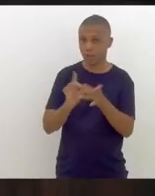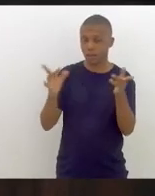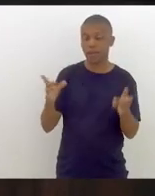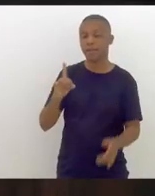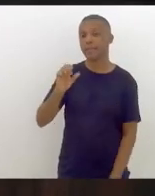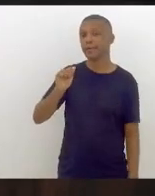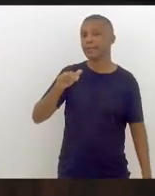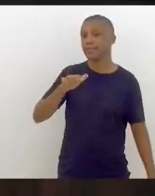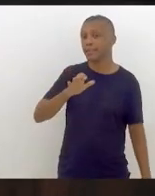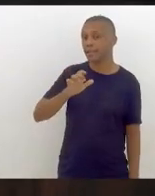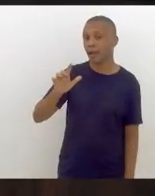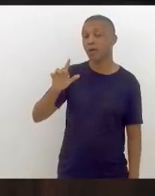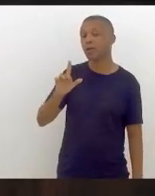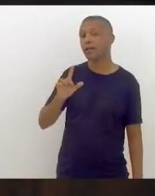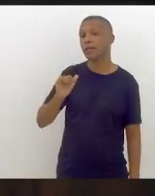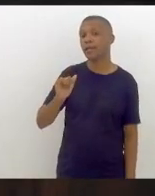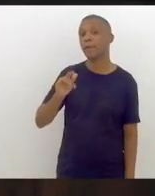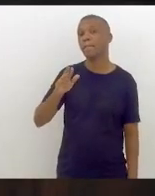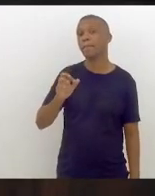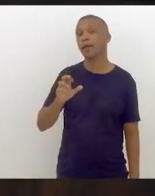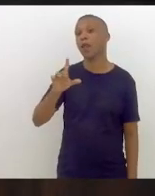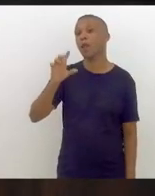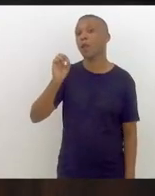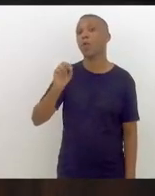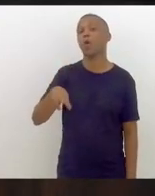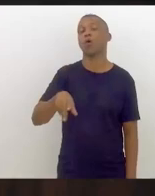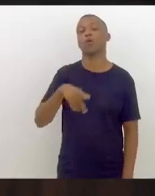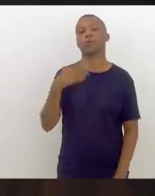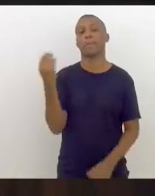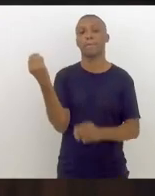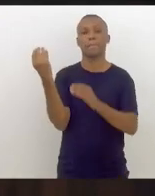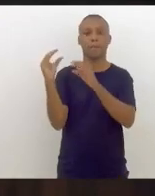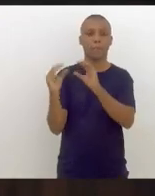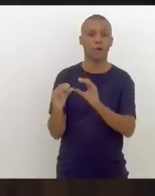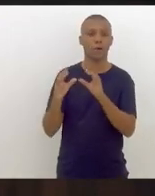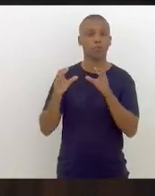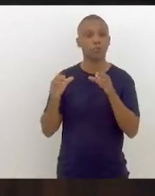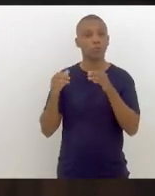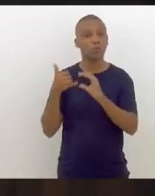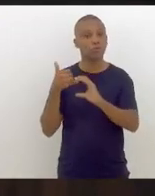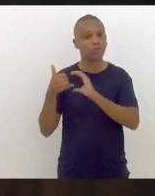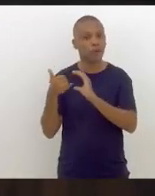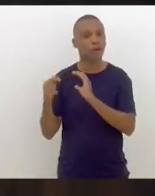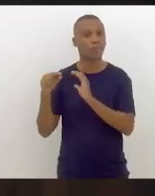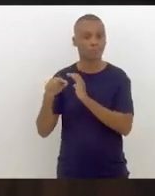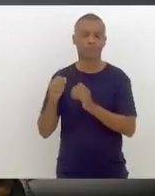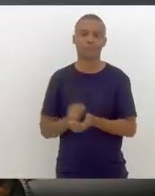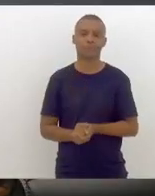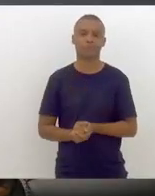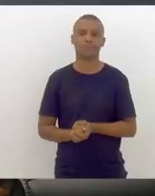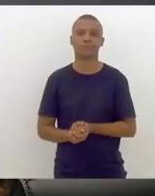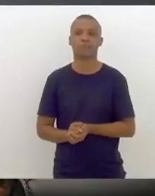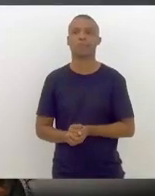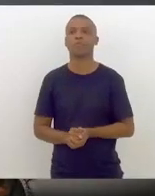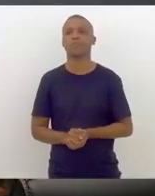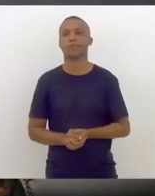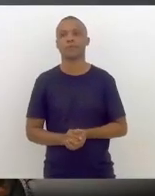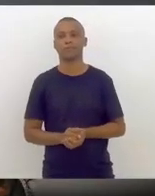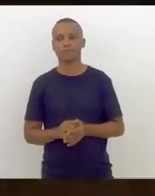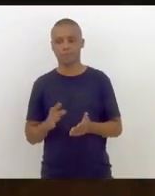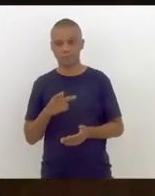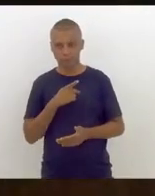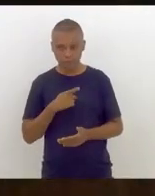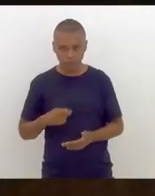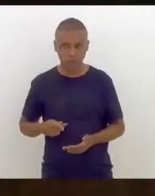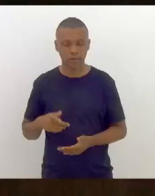liberou que postou aqui a solicitação no grupo de votação Deputado enfermeira Rejane presidente da tia